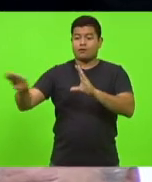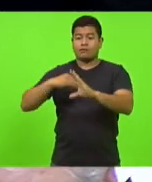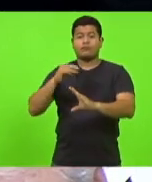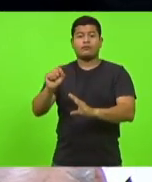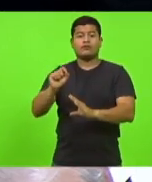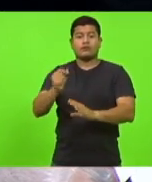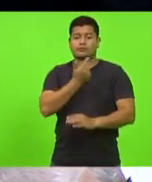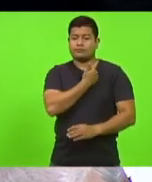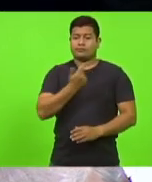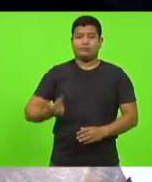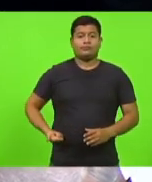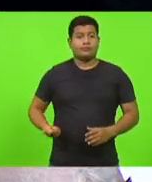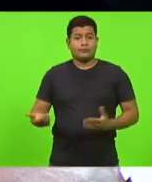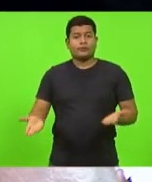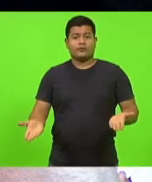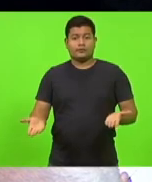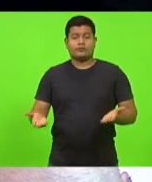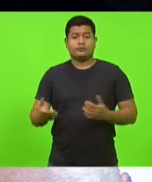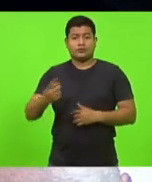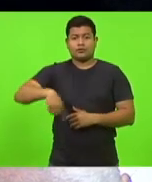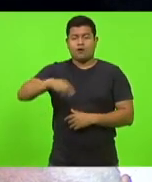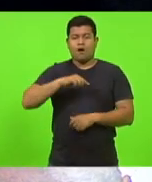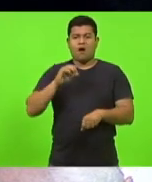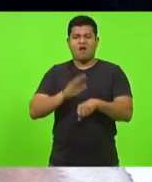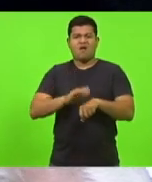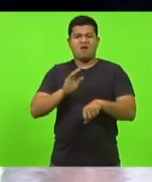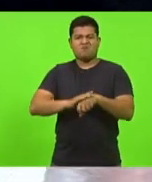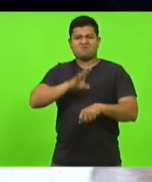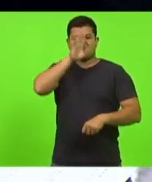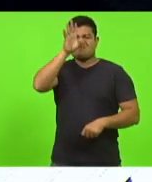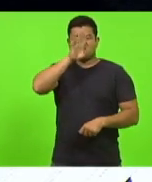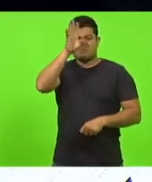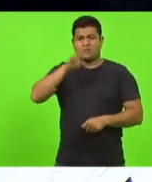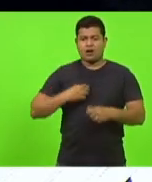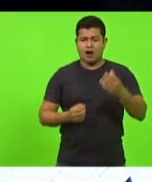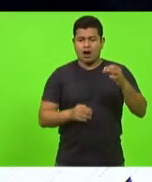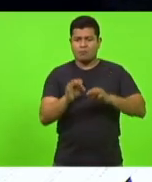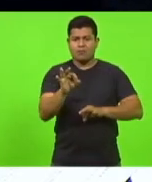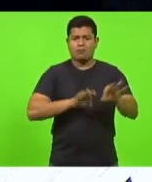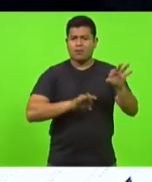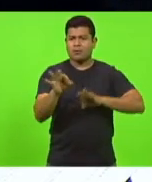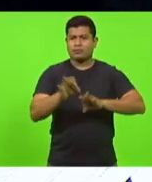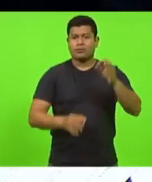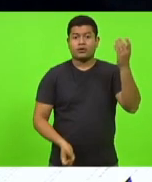aqui, deputados, não temos a prerrogativa de criar despesas.